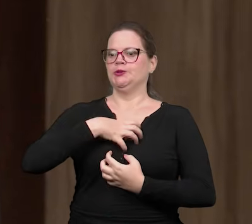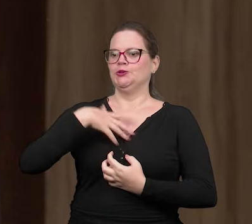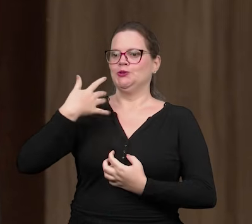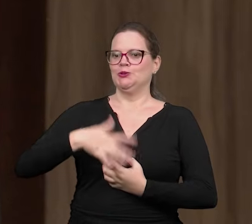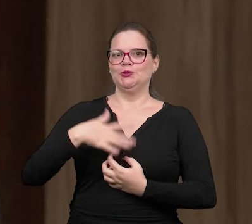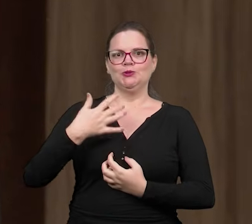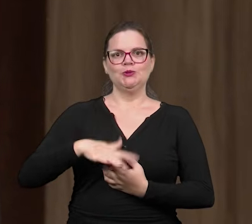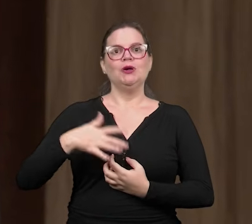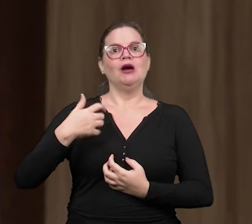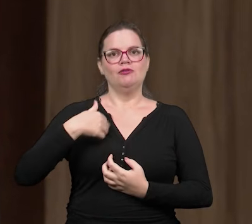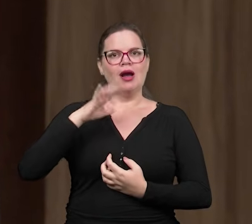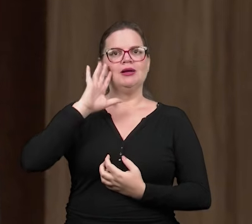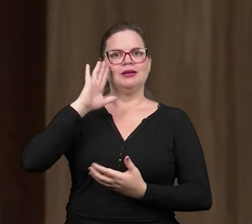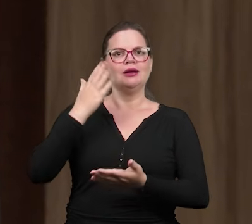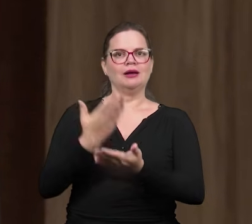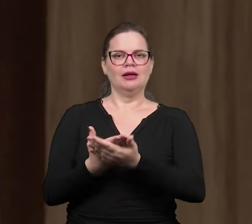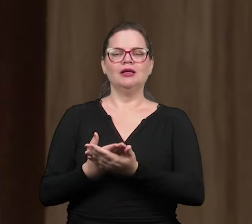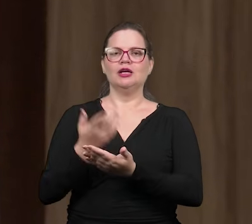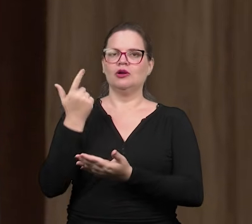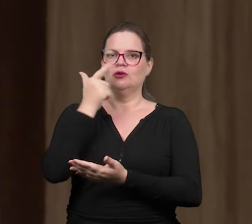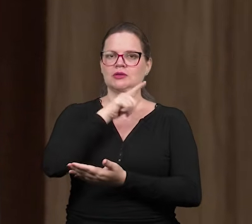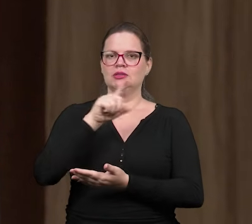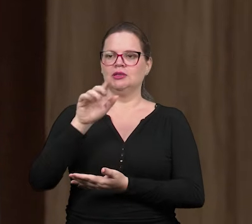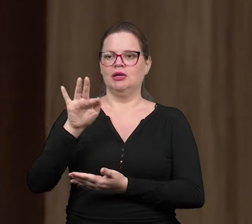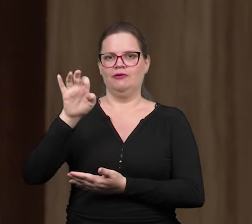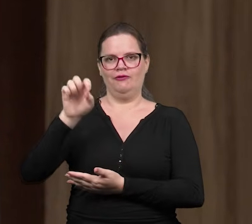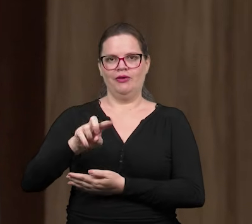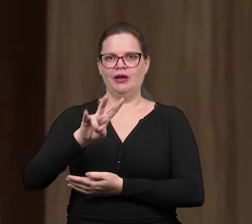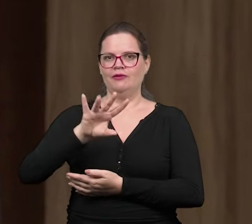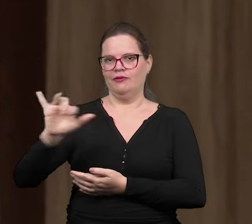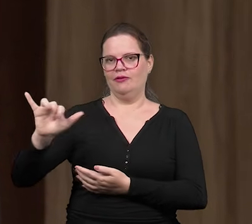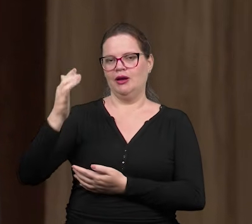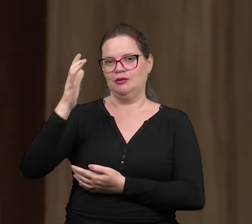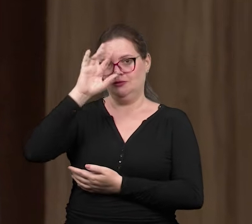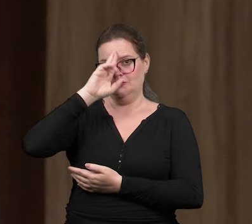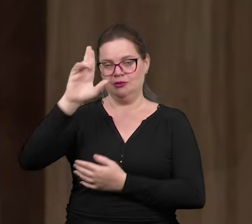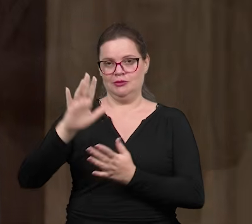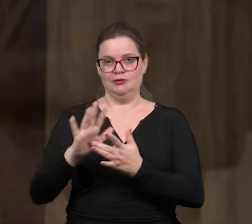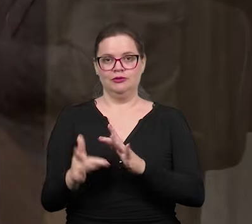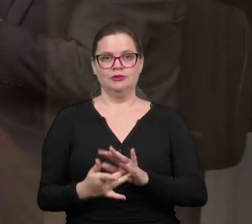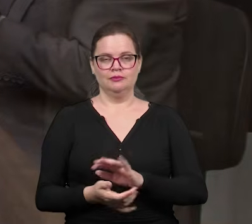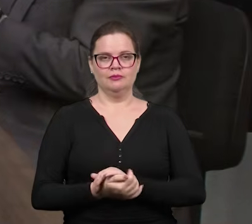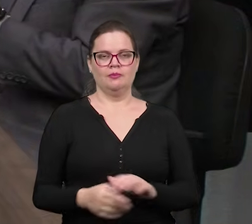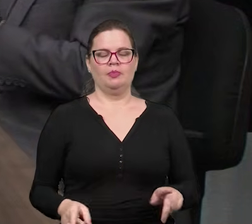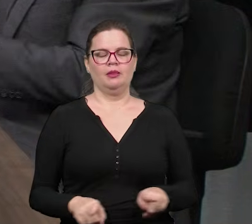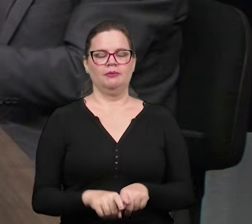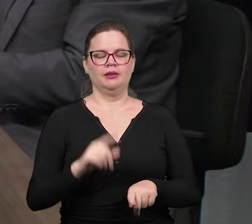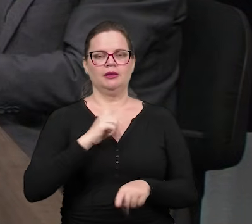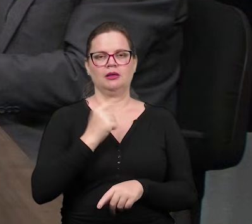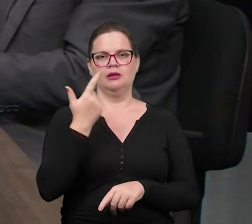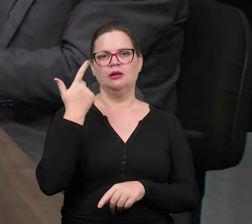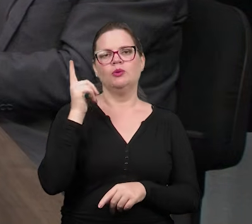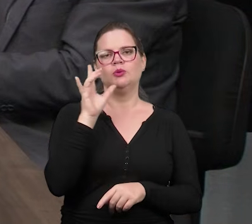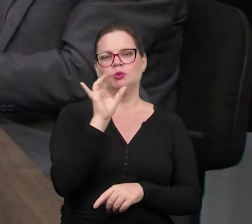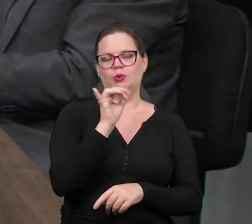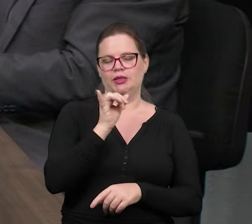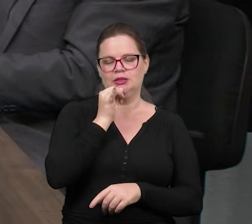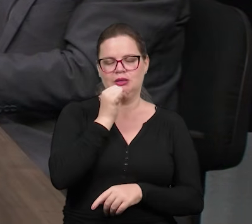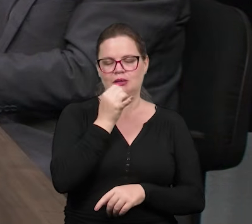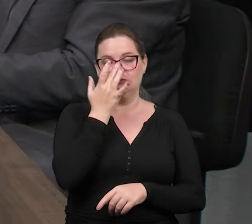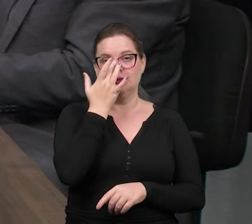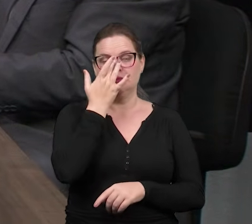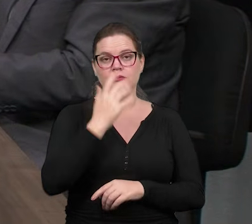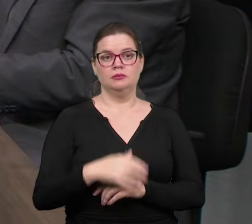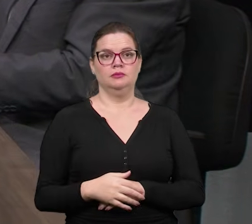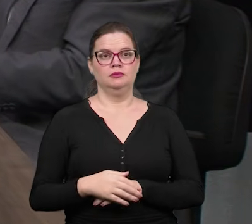pela palavra de Deus e alcançarão fé no Senhor. Maravilha. Eu uso até um exemplo, pastor, didático nisso aí.